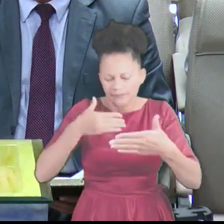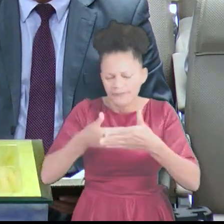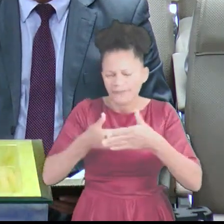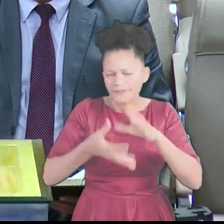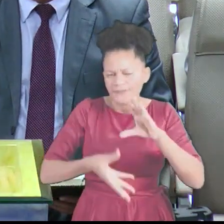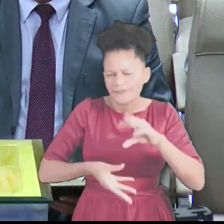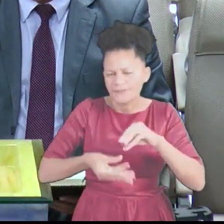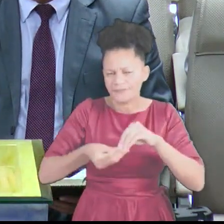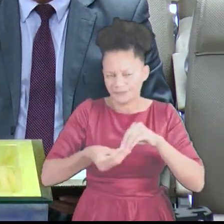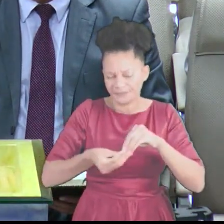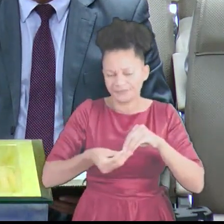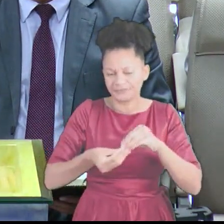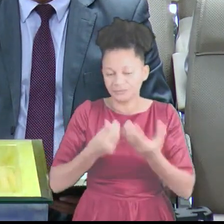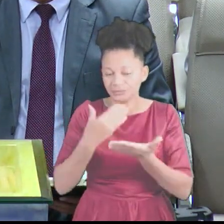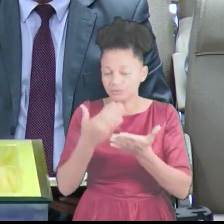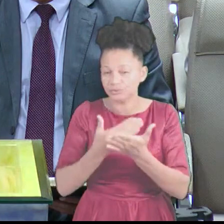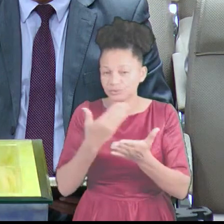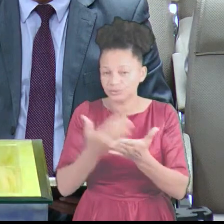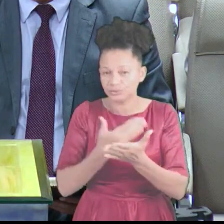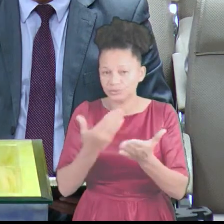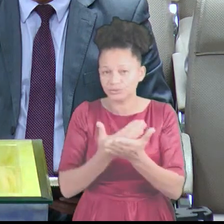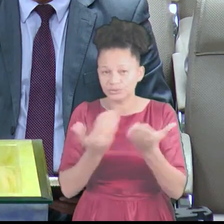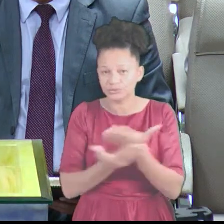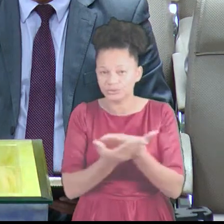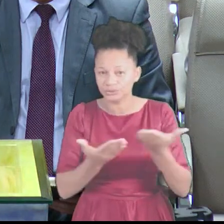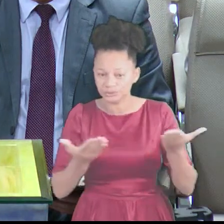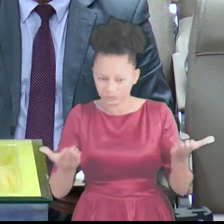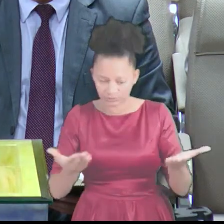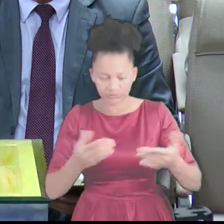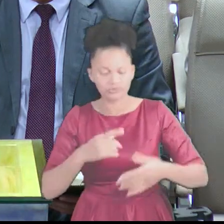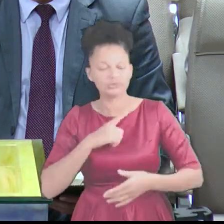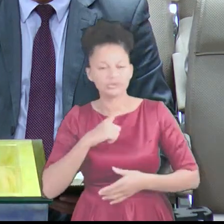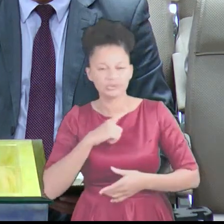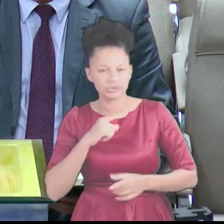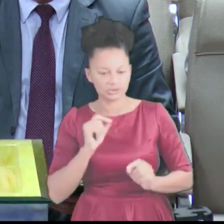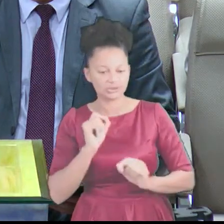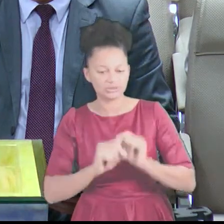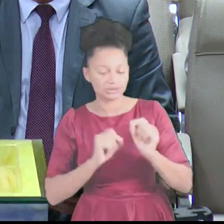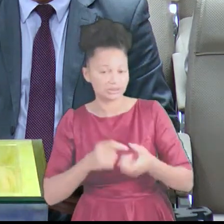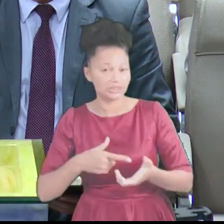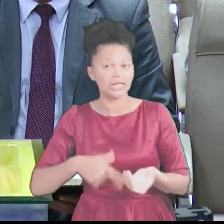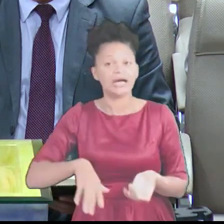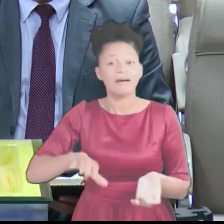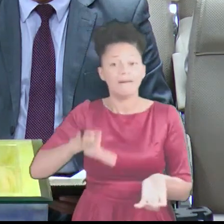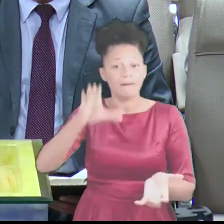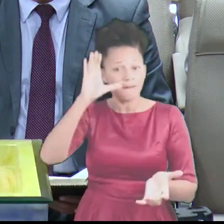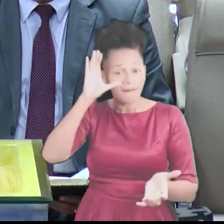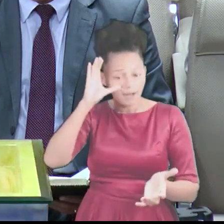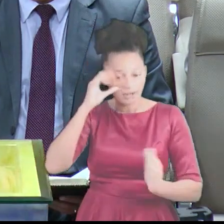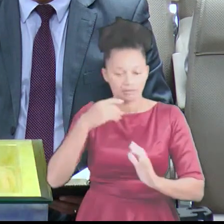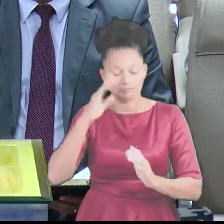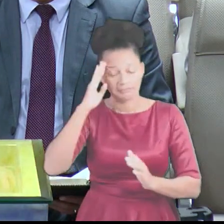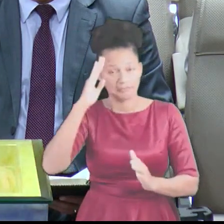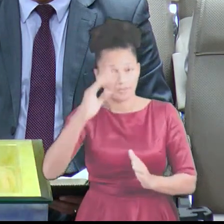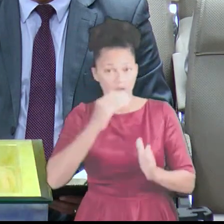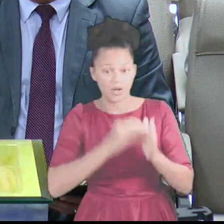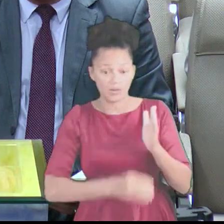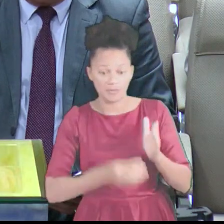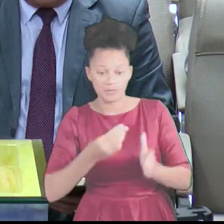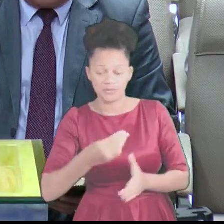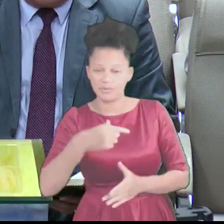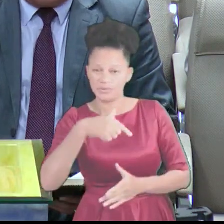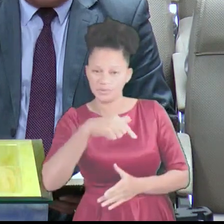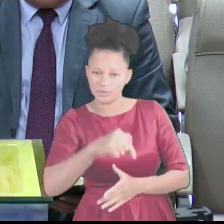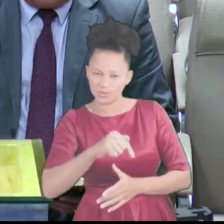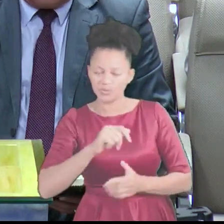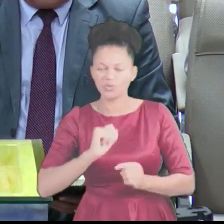resumo do livro do Ezequiel e principalmente deste capítulo de número 37. A